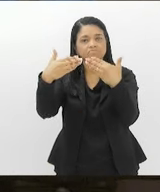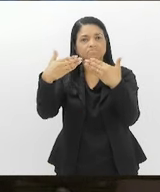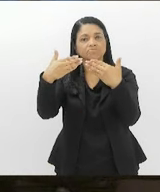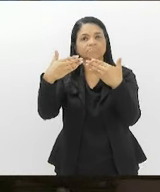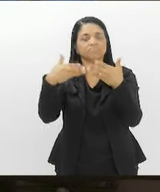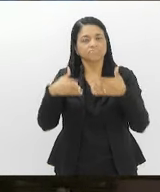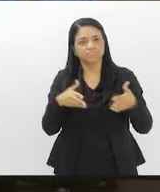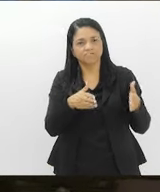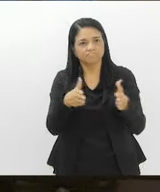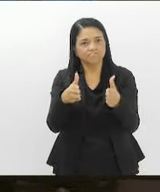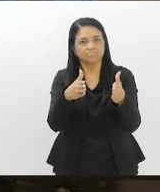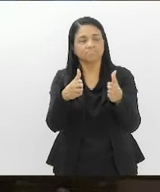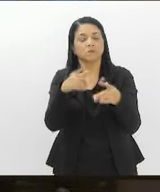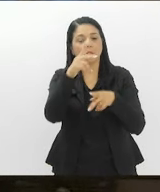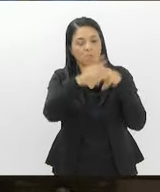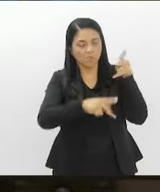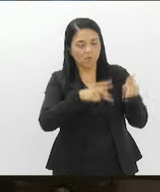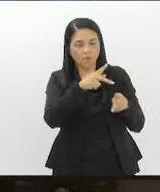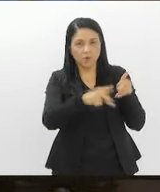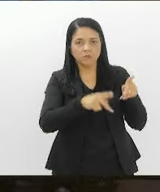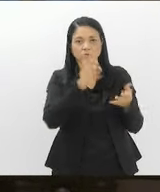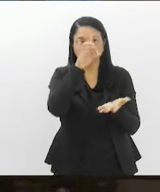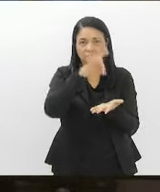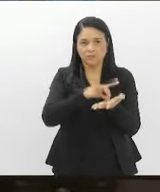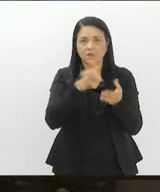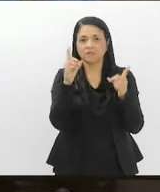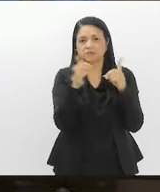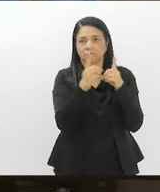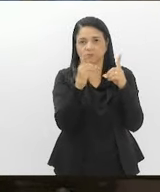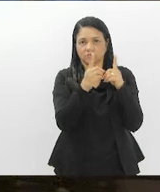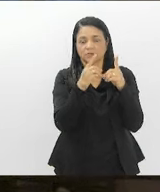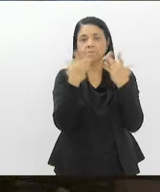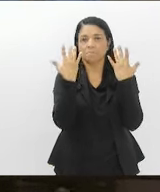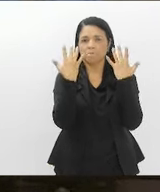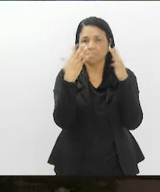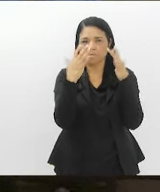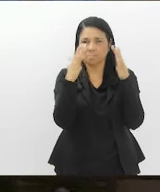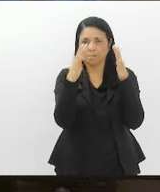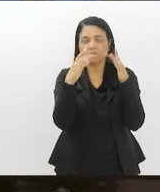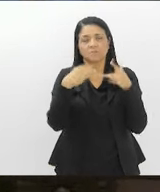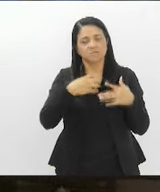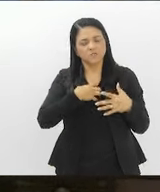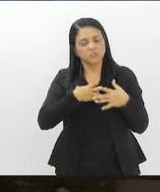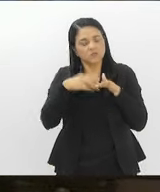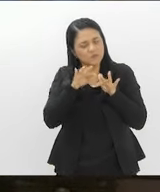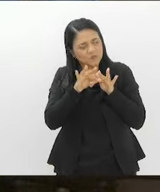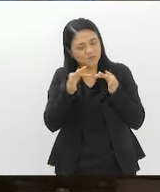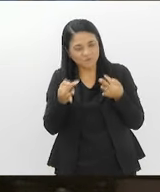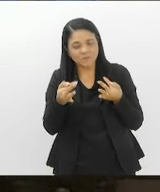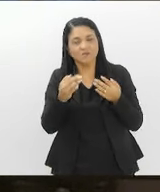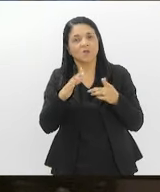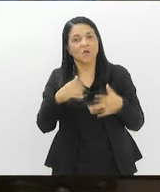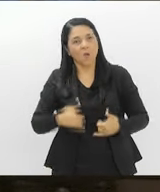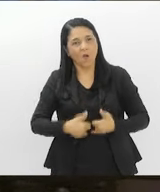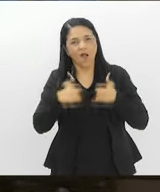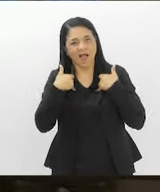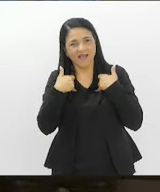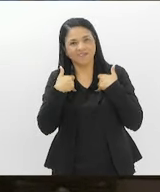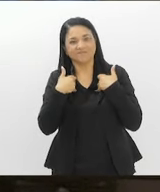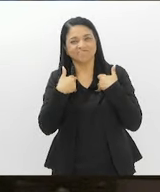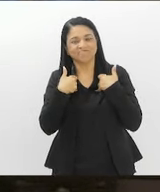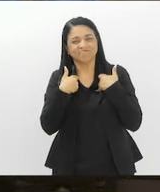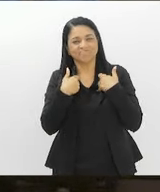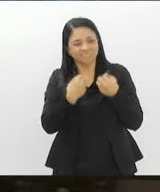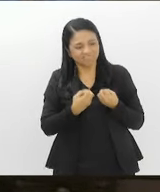caminhos em que a população seja de verdade atendida. Parabéns, me sinto humildemente honrado de poder dar e conceder